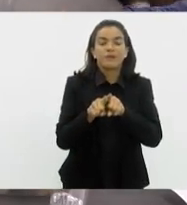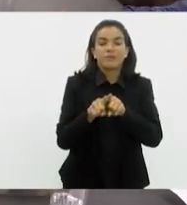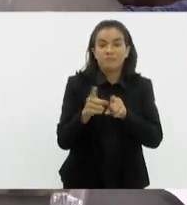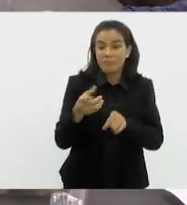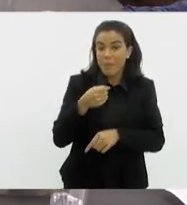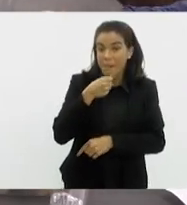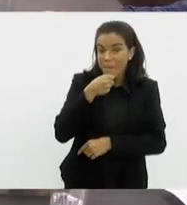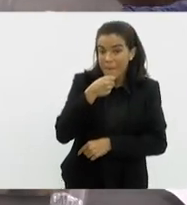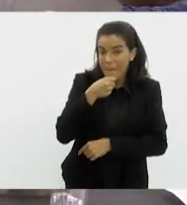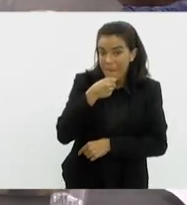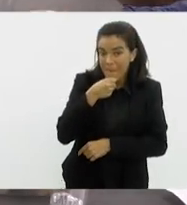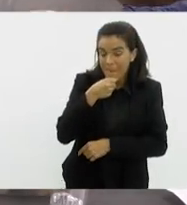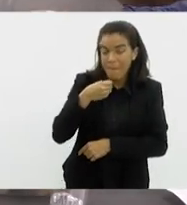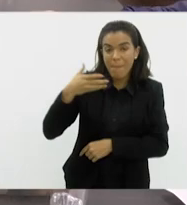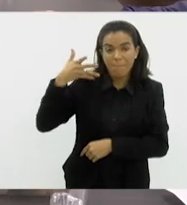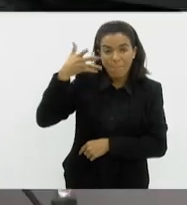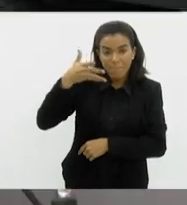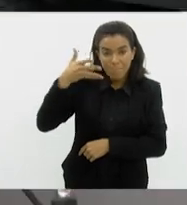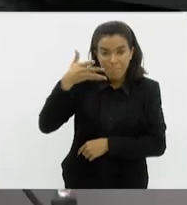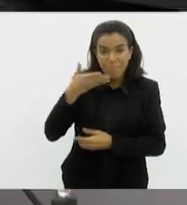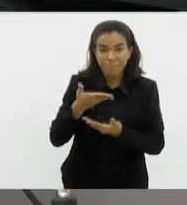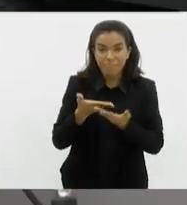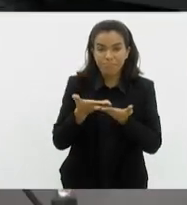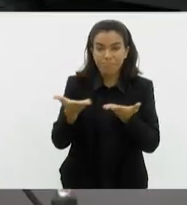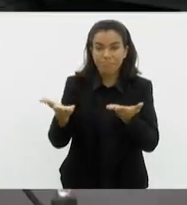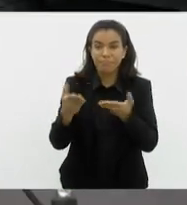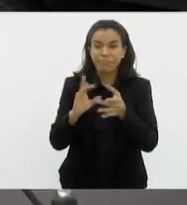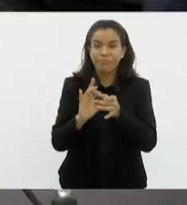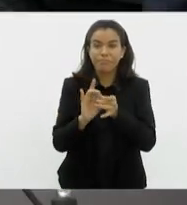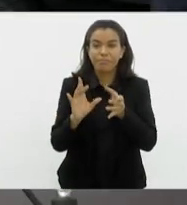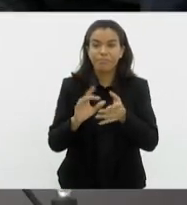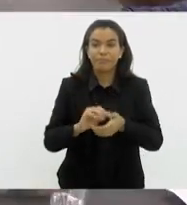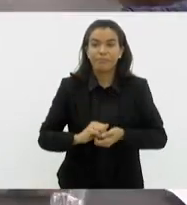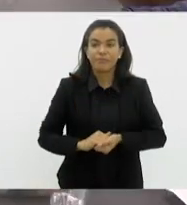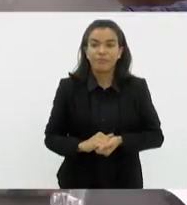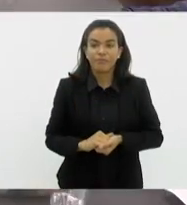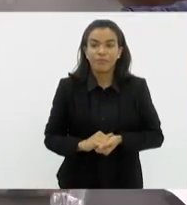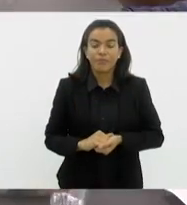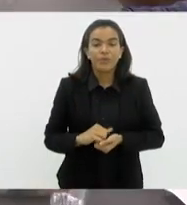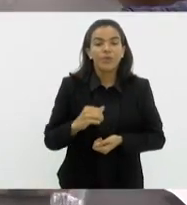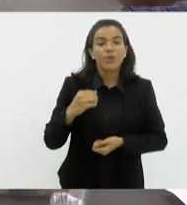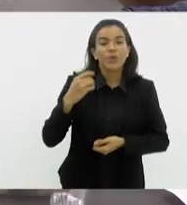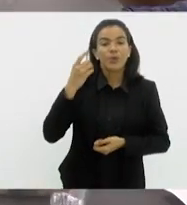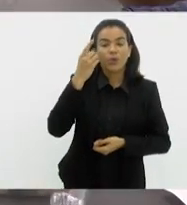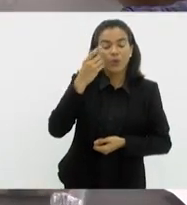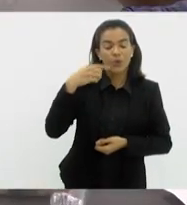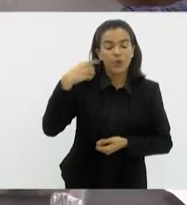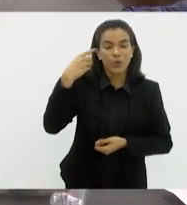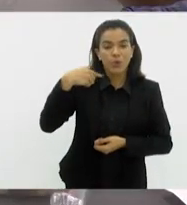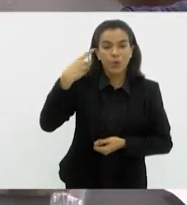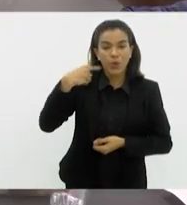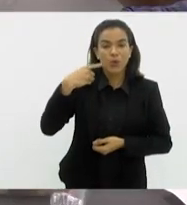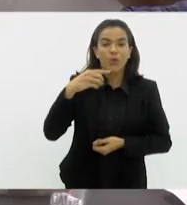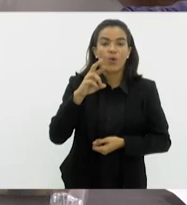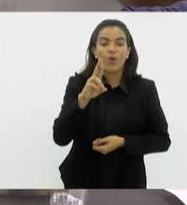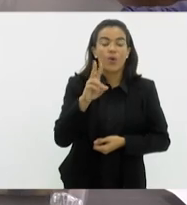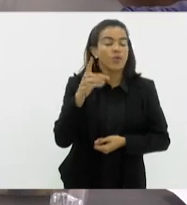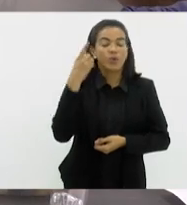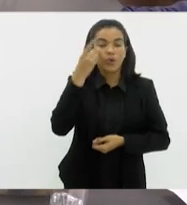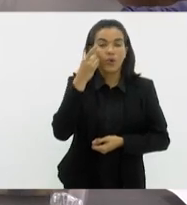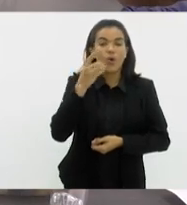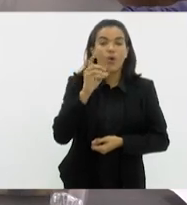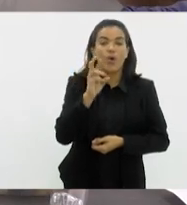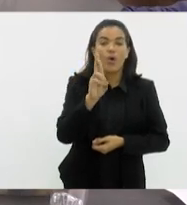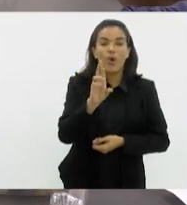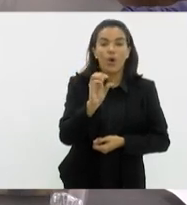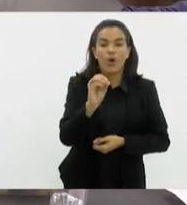palavra, fique à vontade e à disposição. Muito bom ter Vossa Excelência aqui. O doutor Robson tem sido um grande parceiro da CCJ e